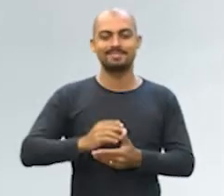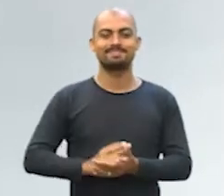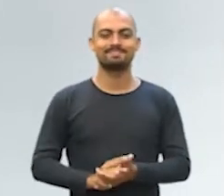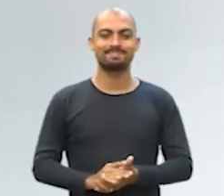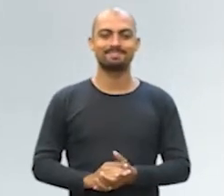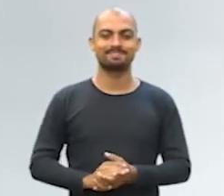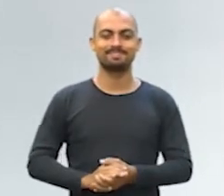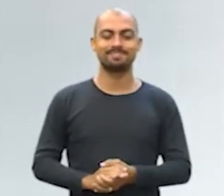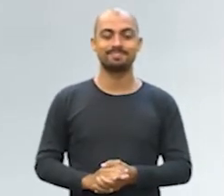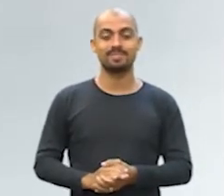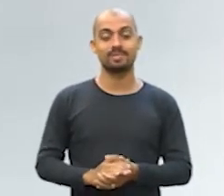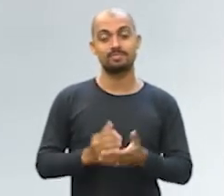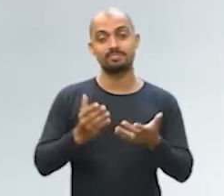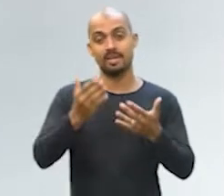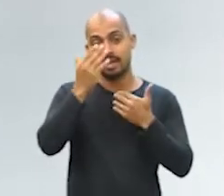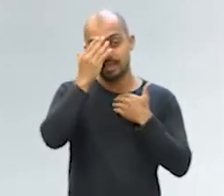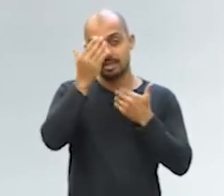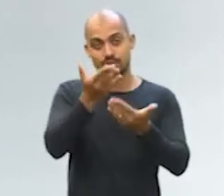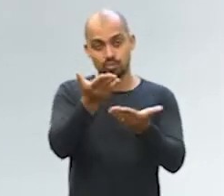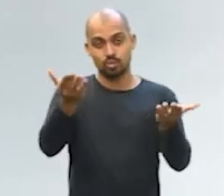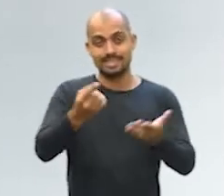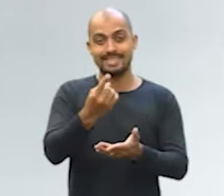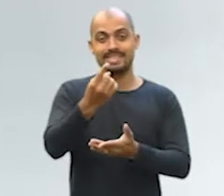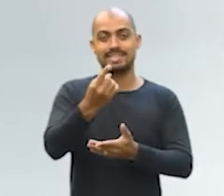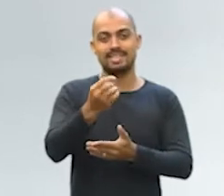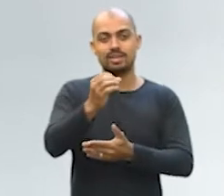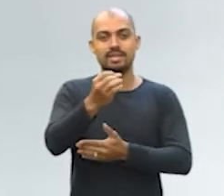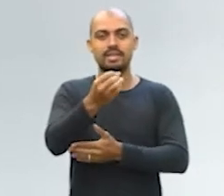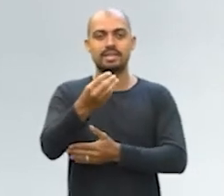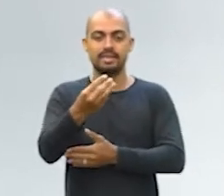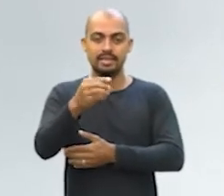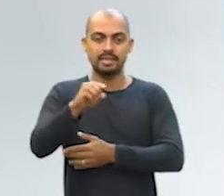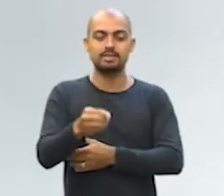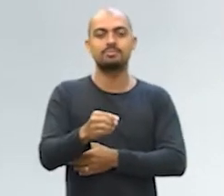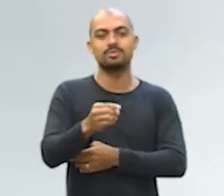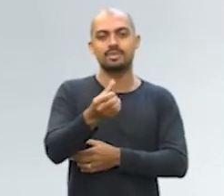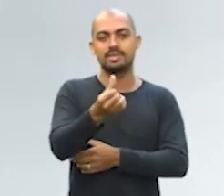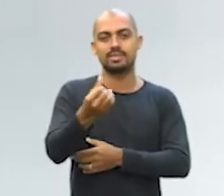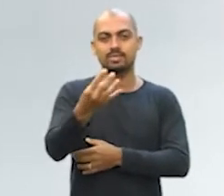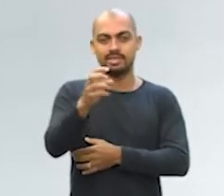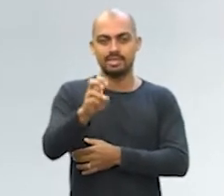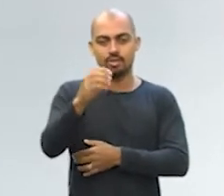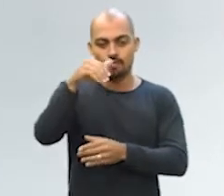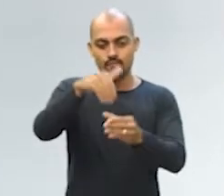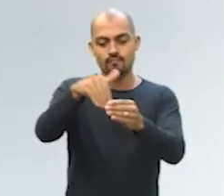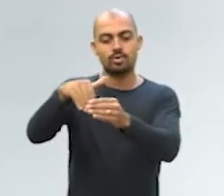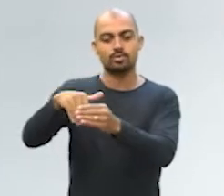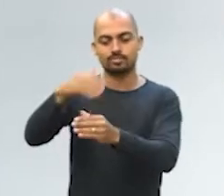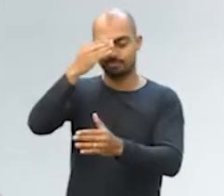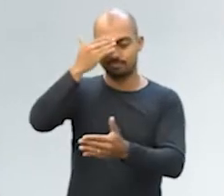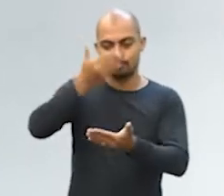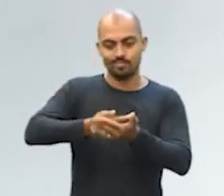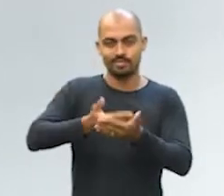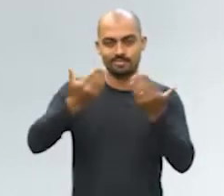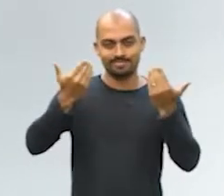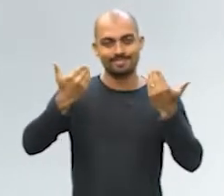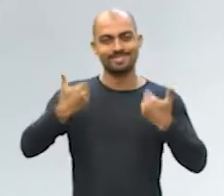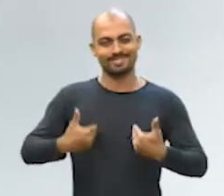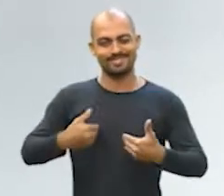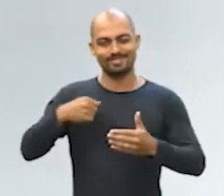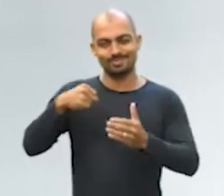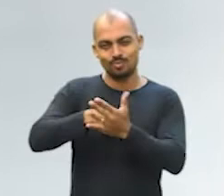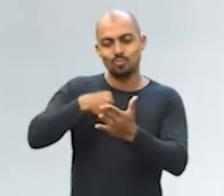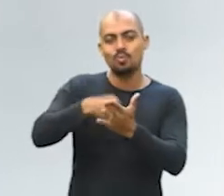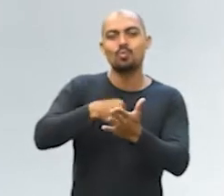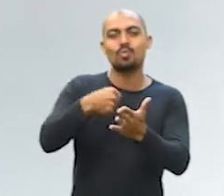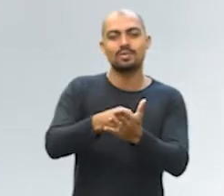cidade de Campinas. Quero agradecer os 3.645 votos de confiança que foram depositados em